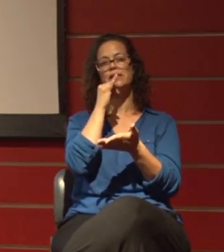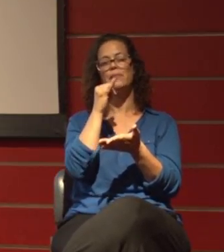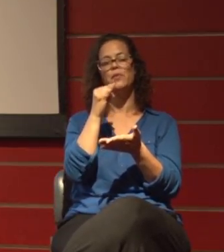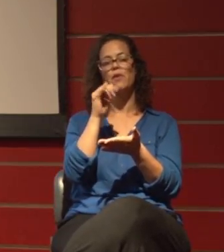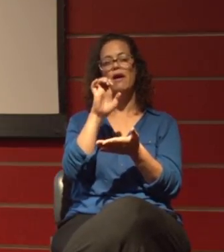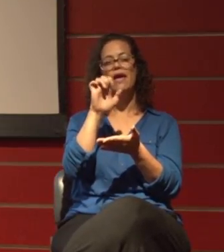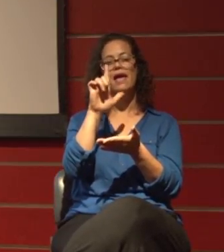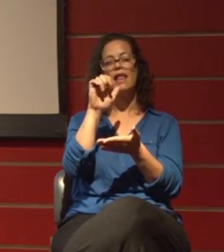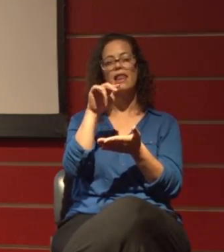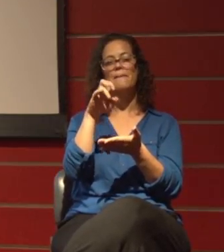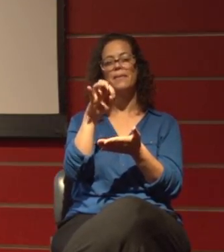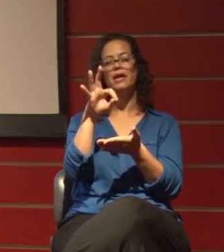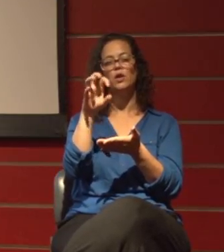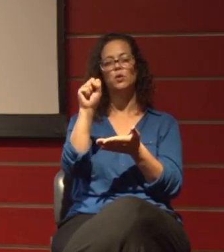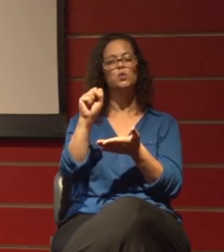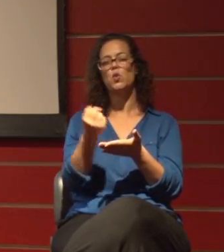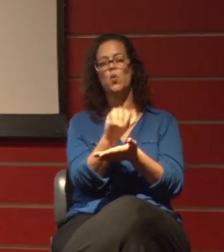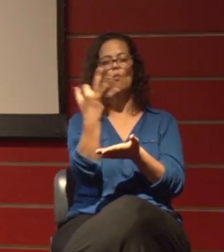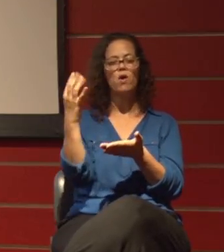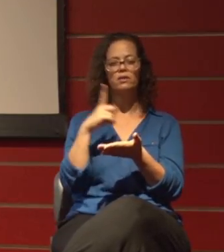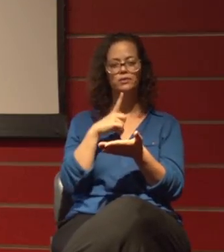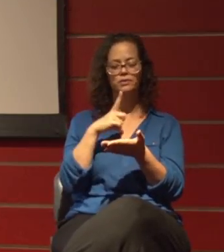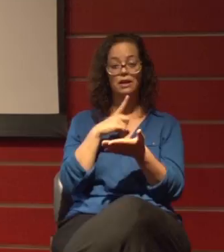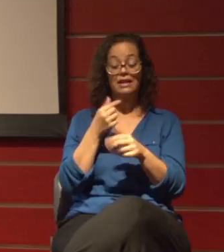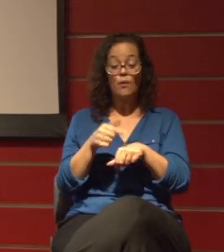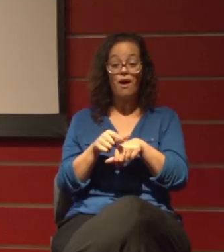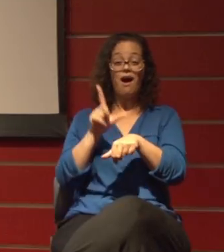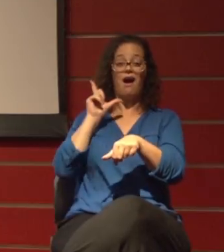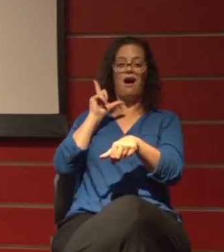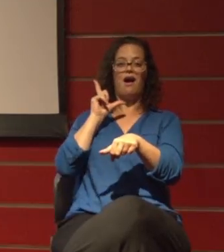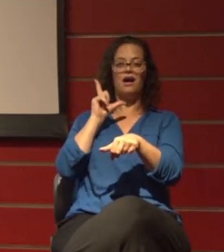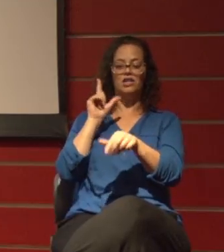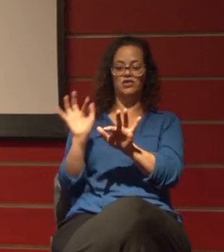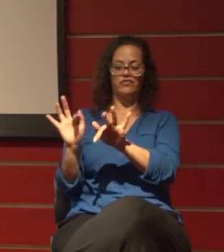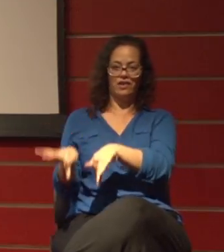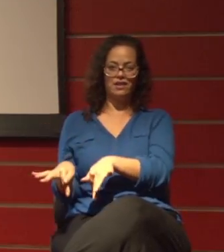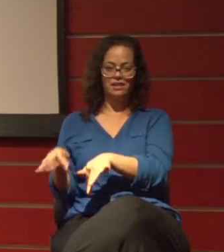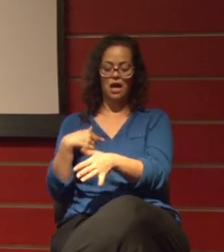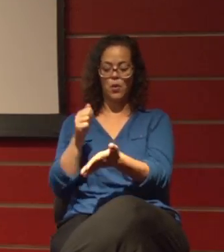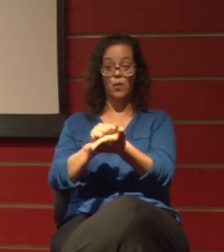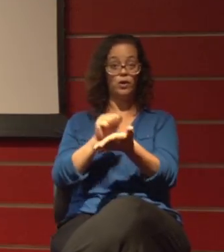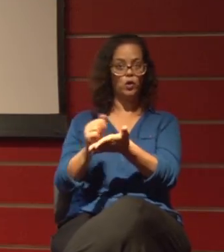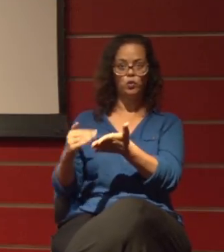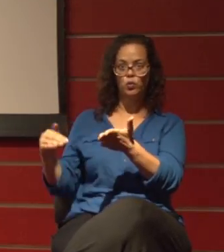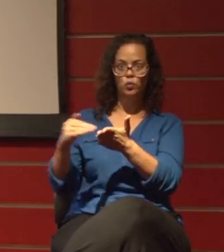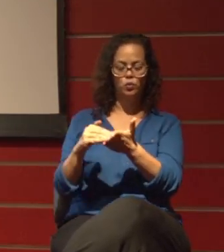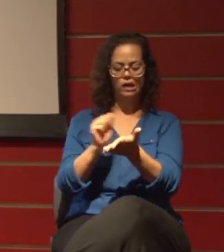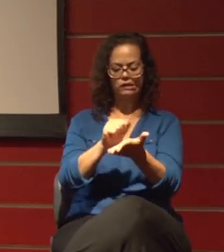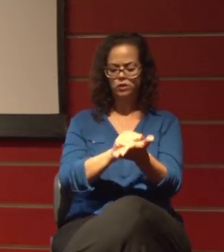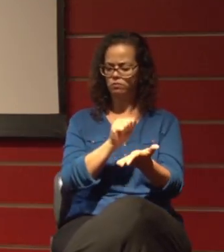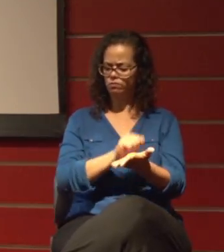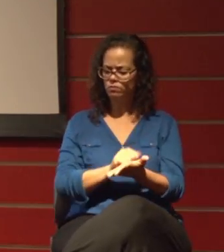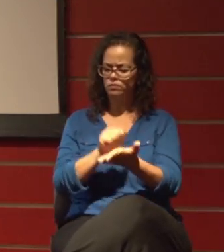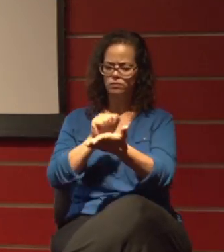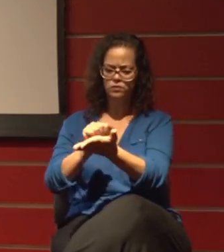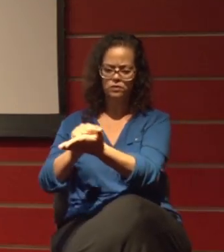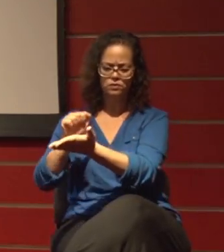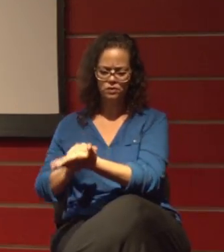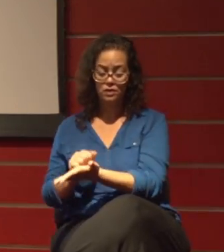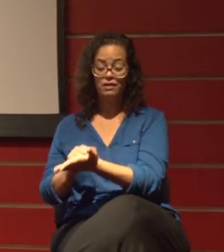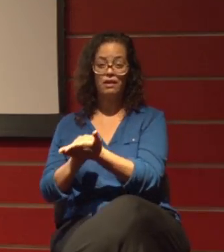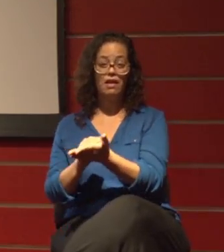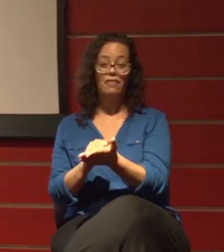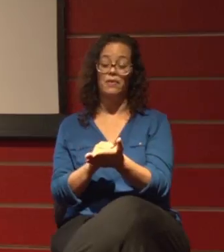ter e às às vezes antes da história tá montada né eu vou anotando tudo e depois esse tudo eu realmente escrevo em